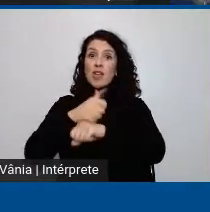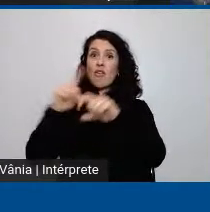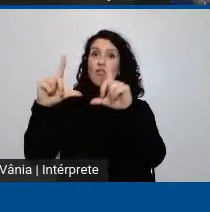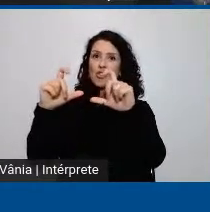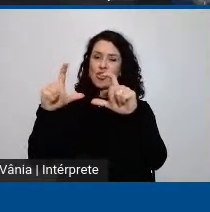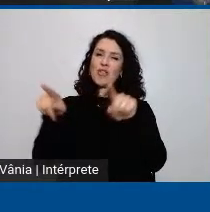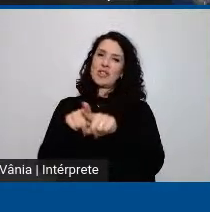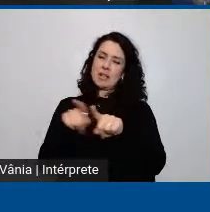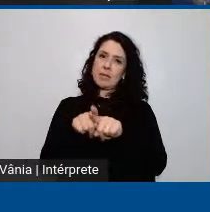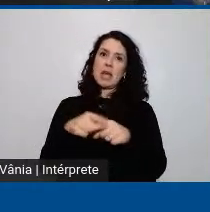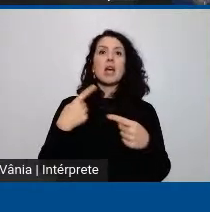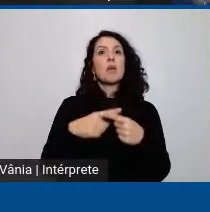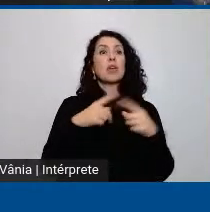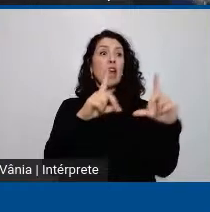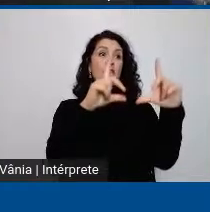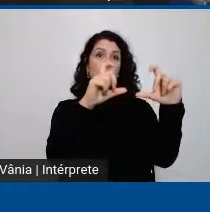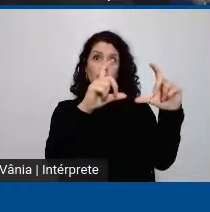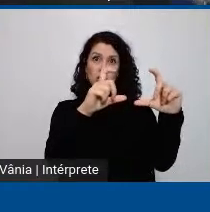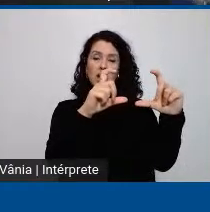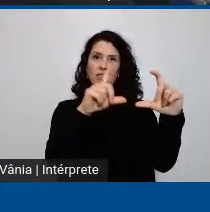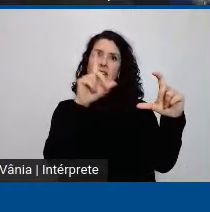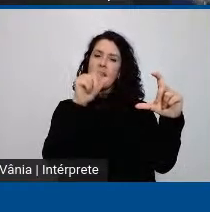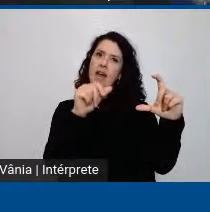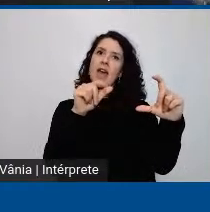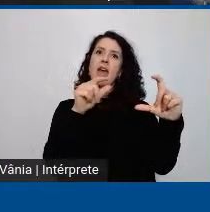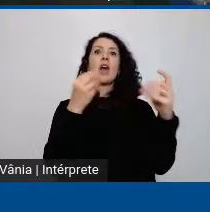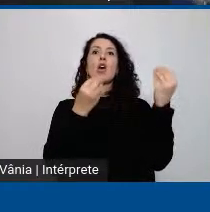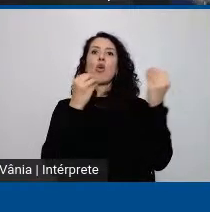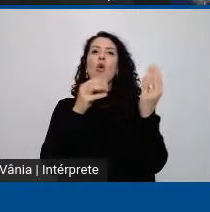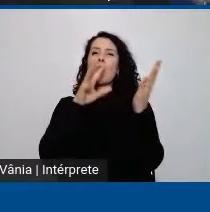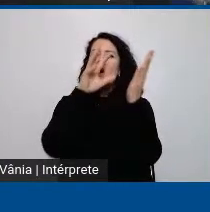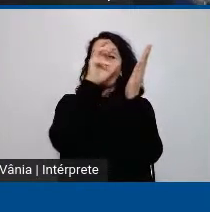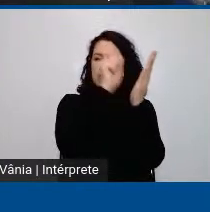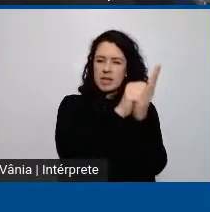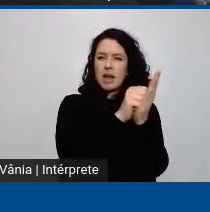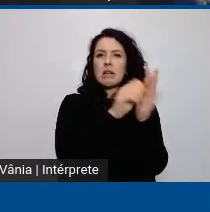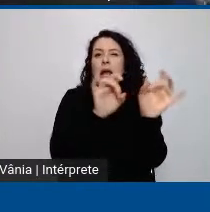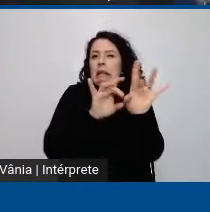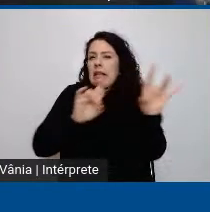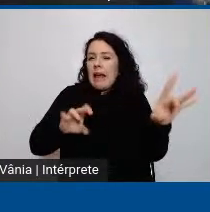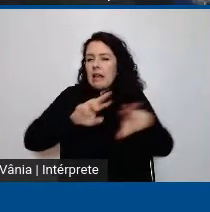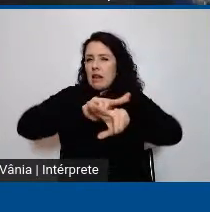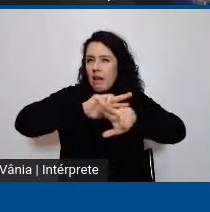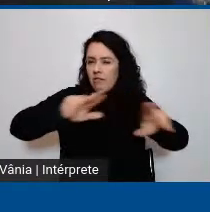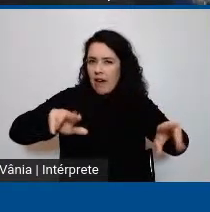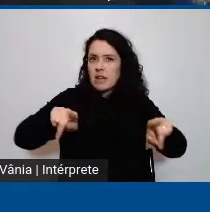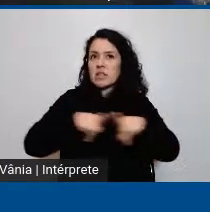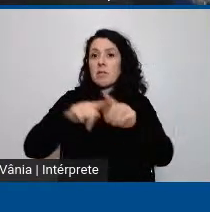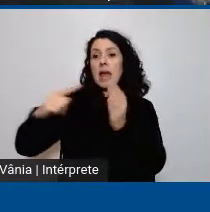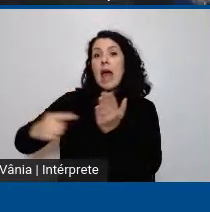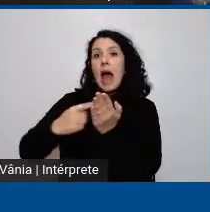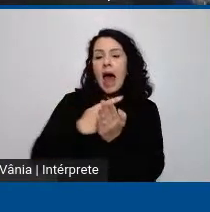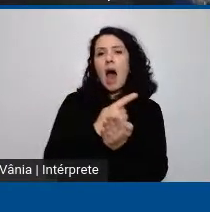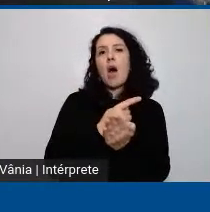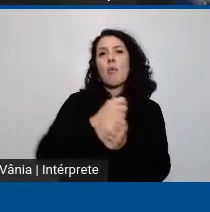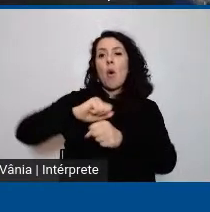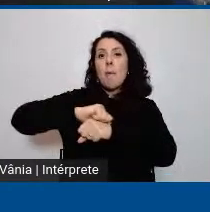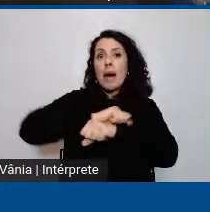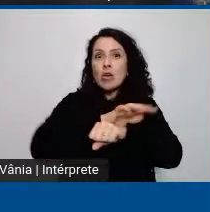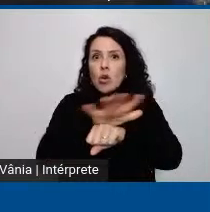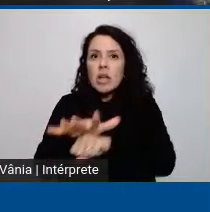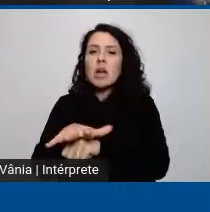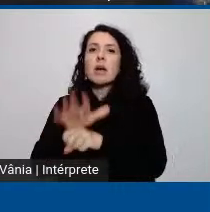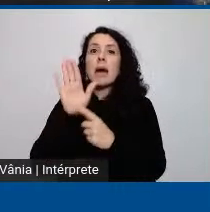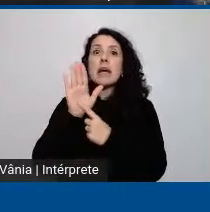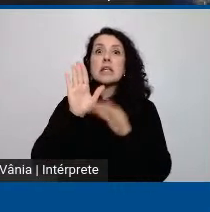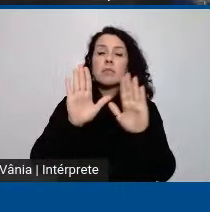como espetáculo, lanterna mágica, estereoscopia, grandes álbuns, panoramas, exposições, sempre havia interessado